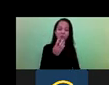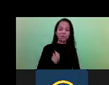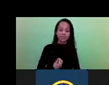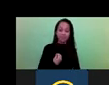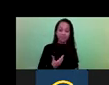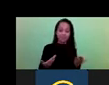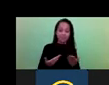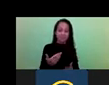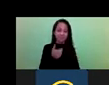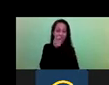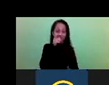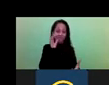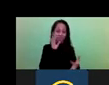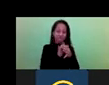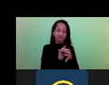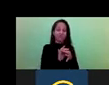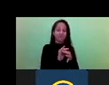no programa,